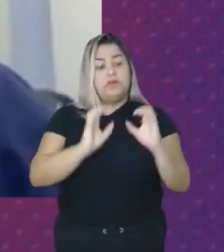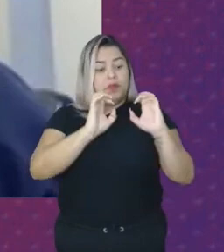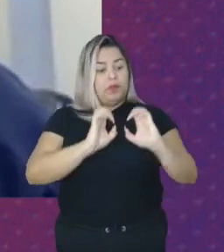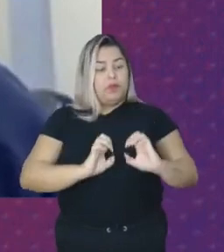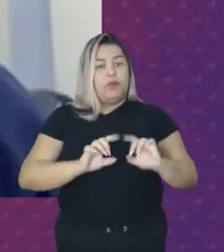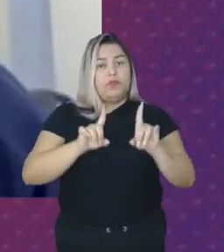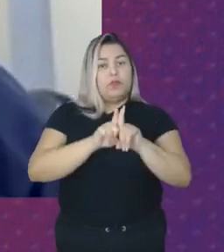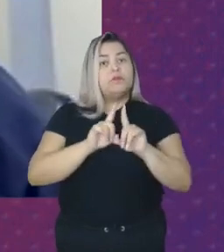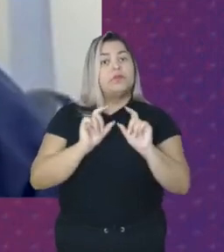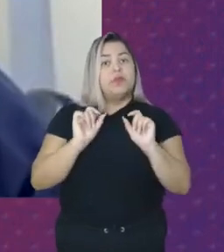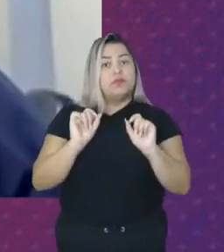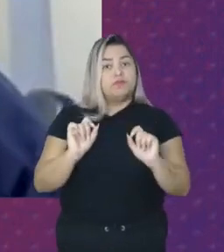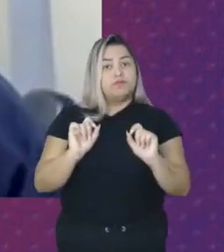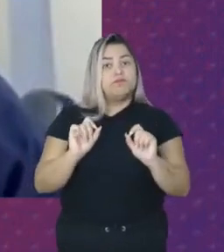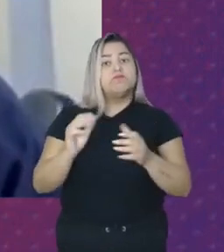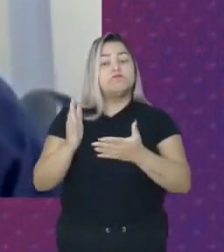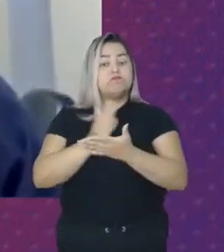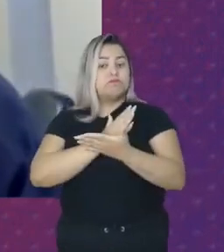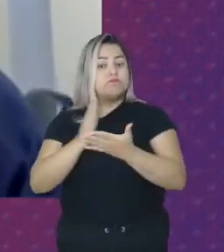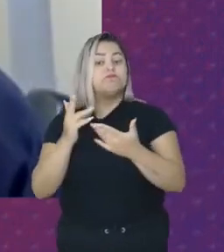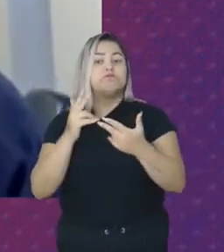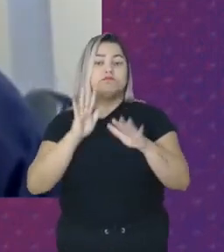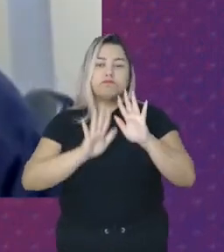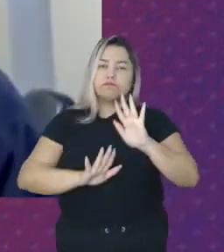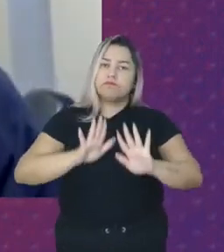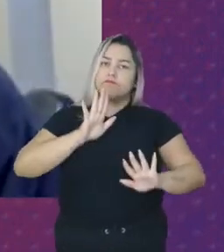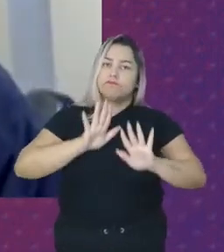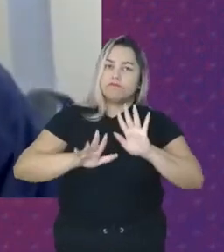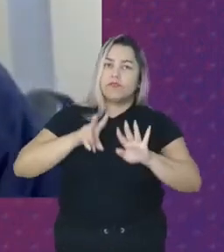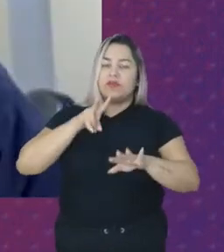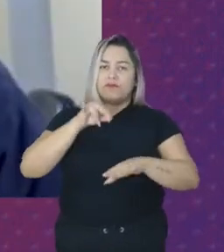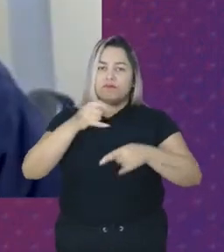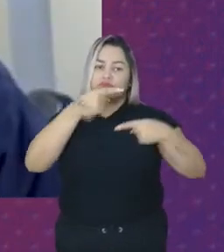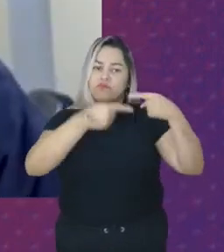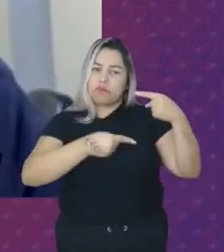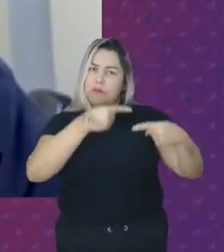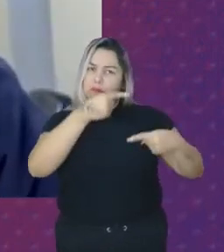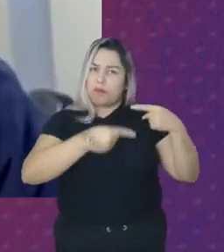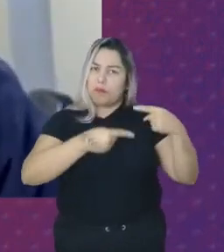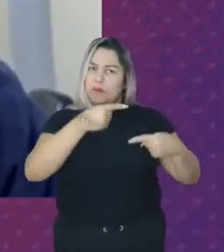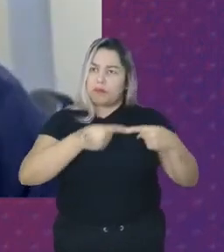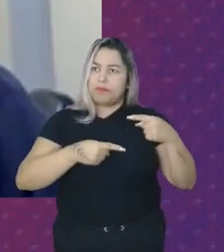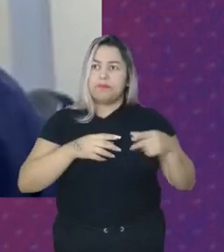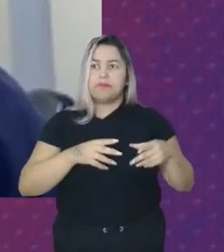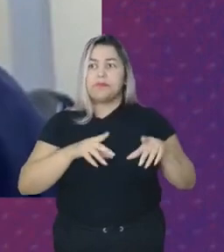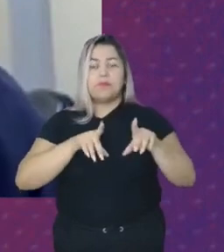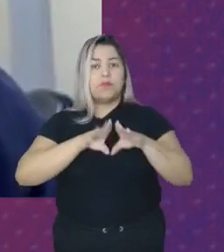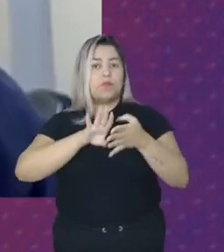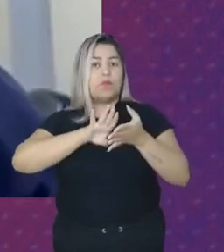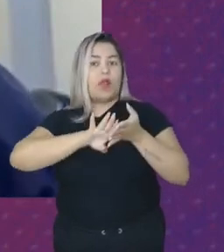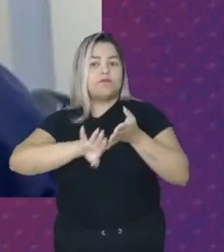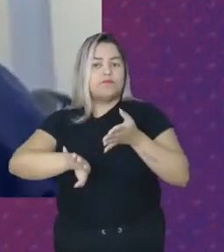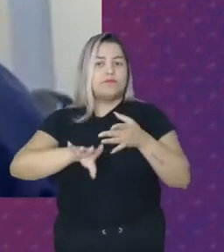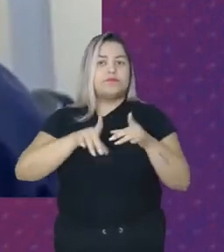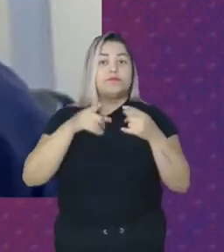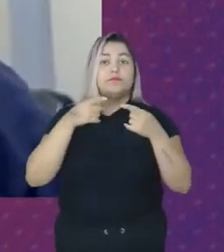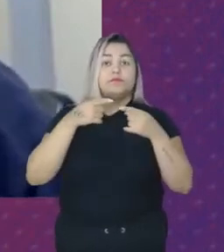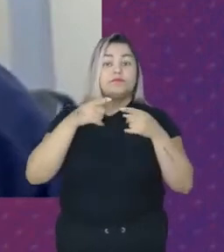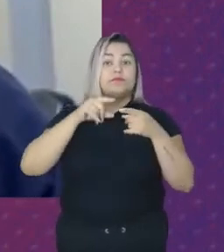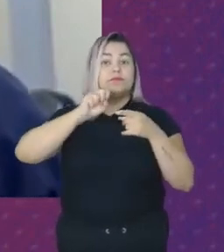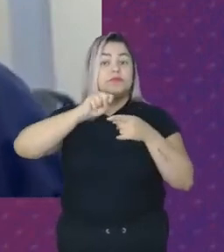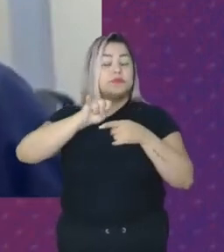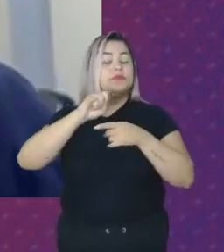estruturação que também, muitas vezes, ela vai ser a política muito combatida, né? Se a gente pensar na